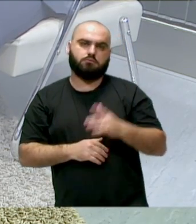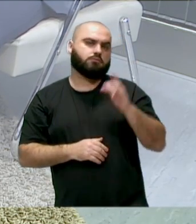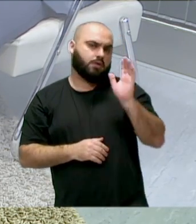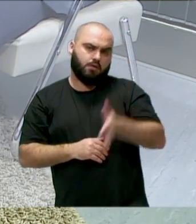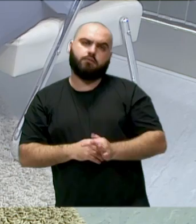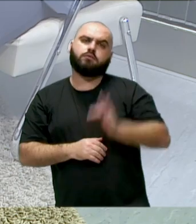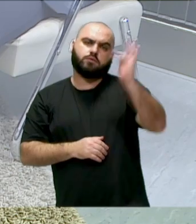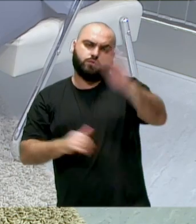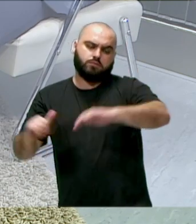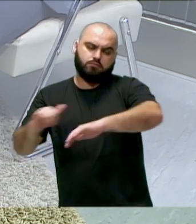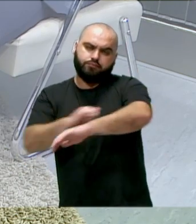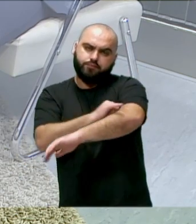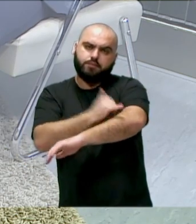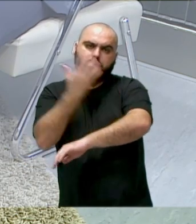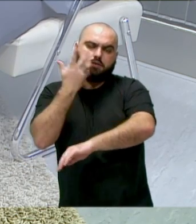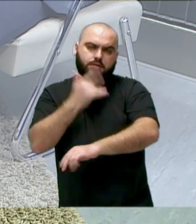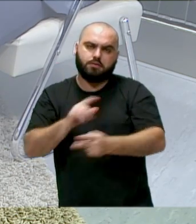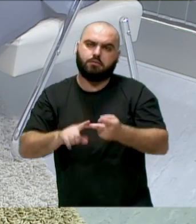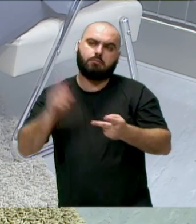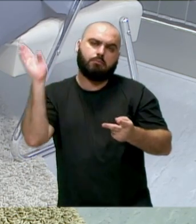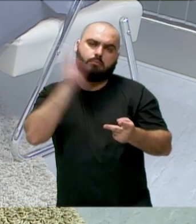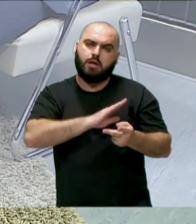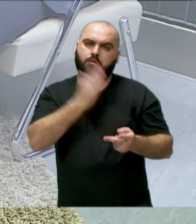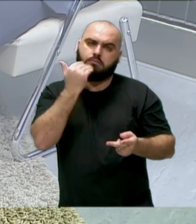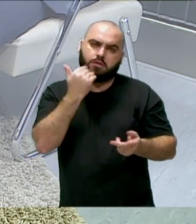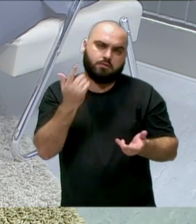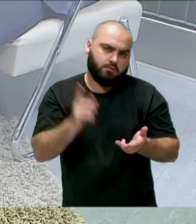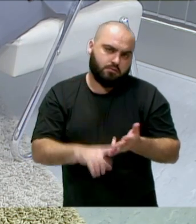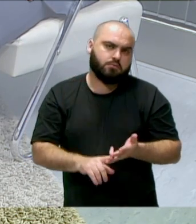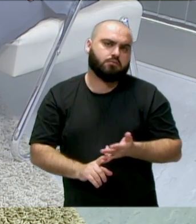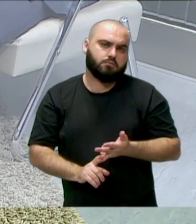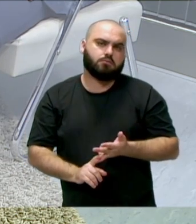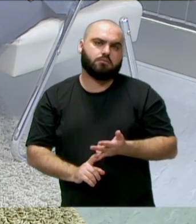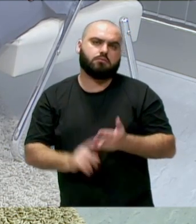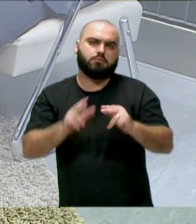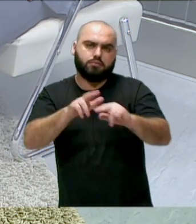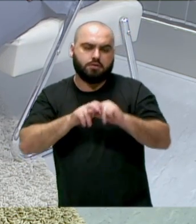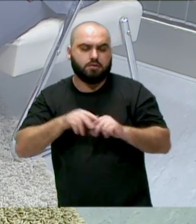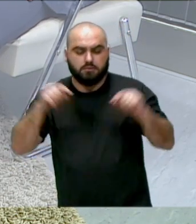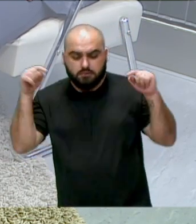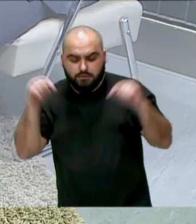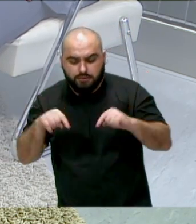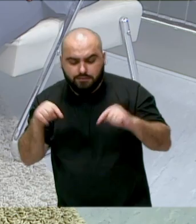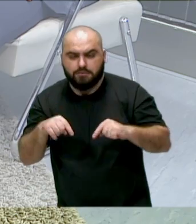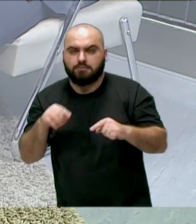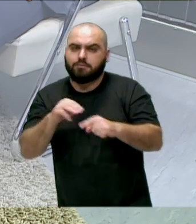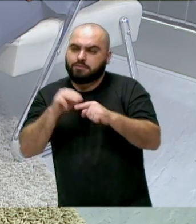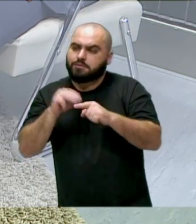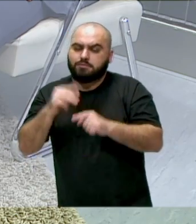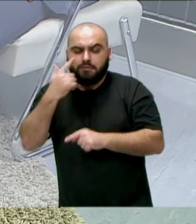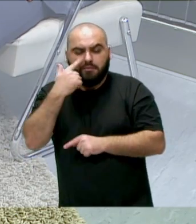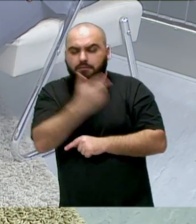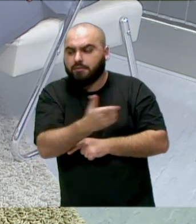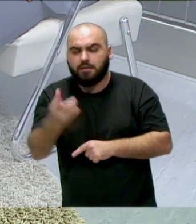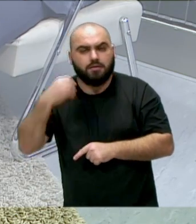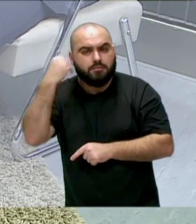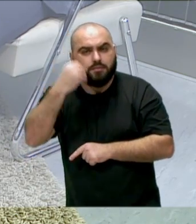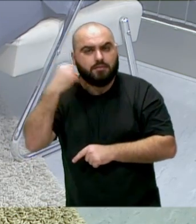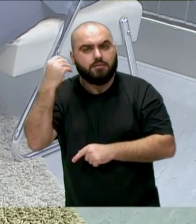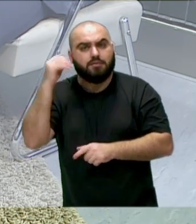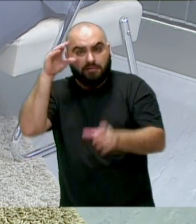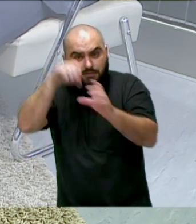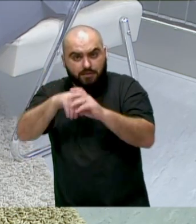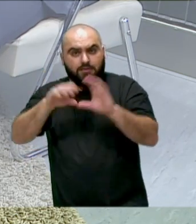infantil, a má alimentação. Então, vamos trazer isso para dentro do município, no ambiente escolar. Será que nós temos dentro da